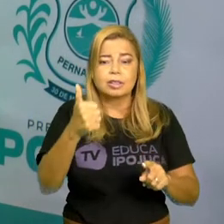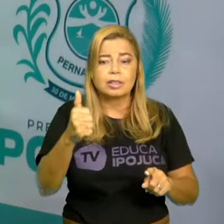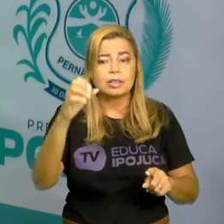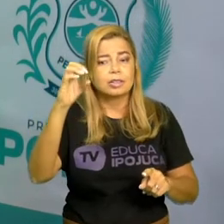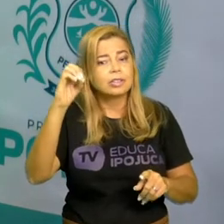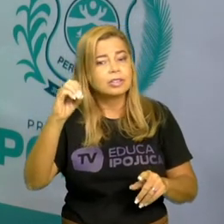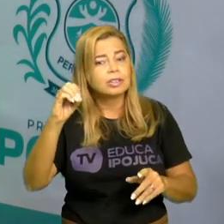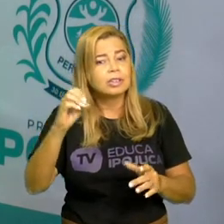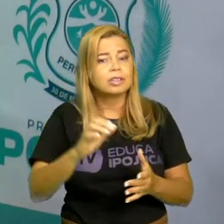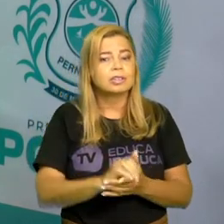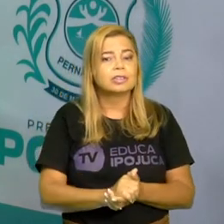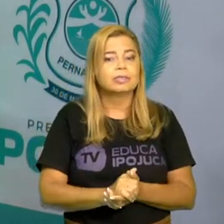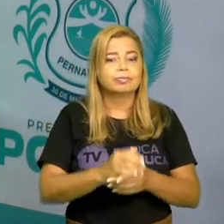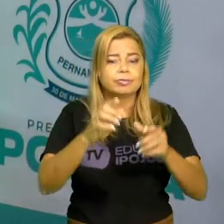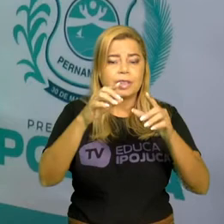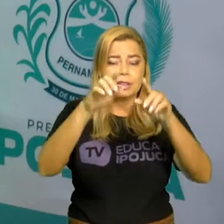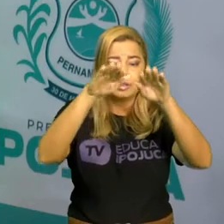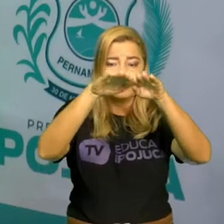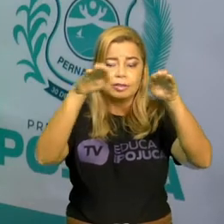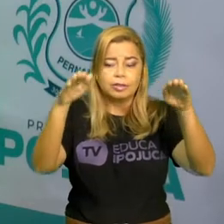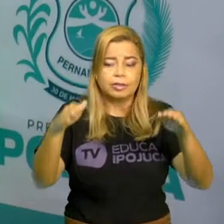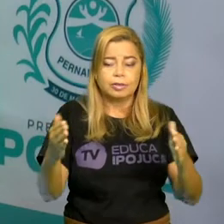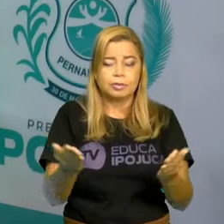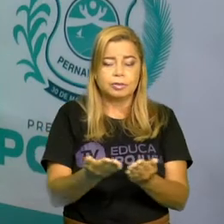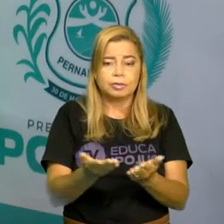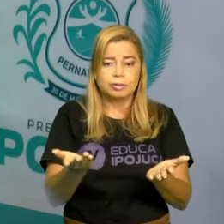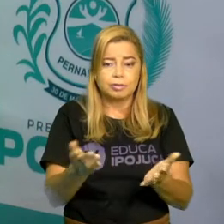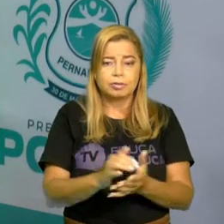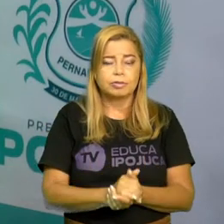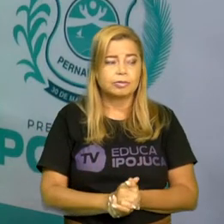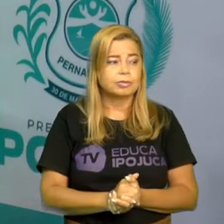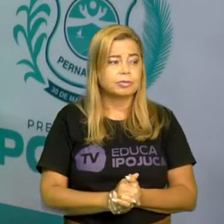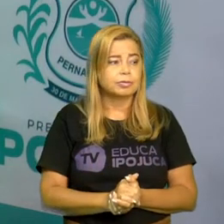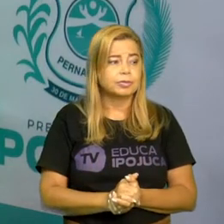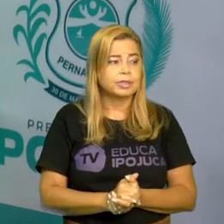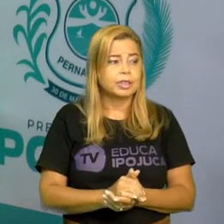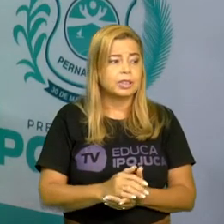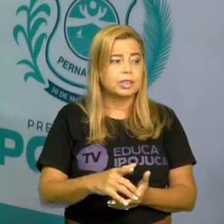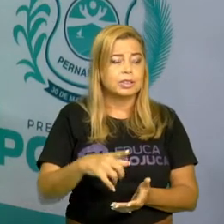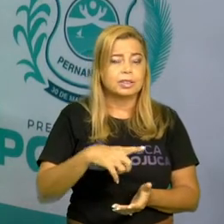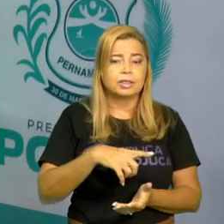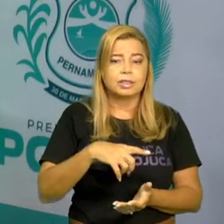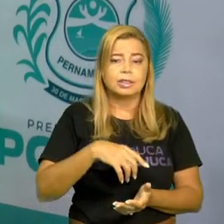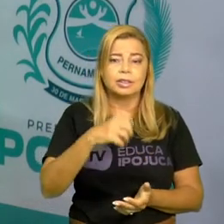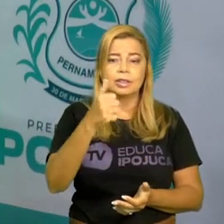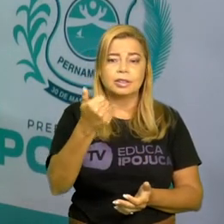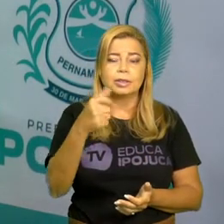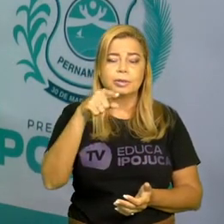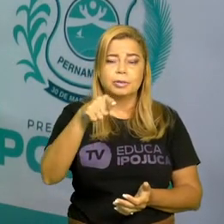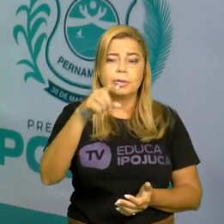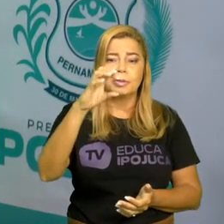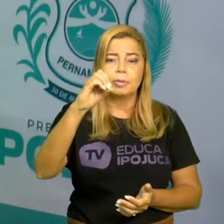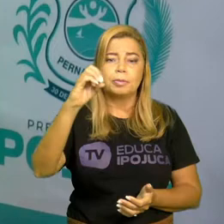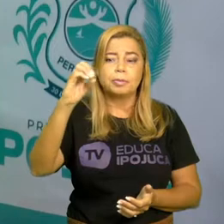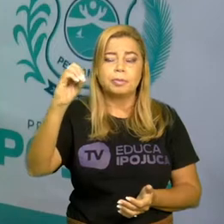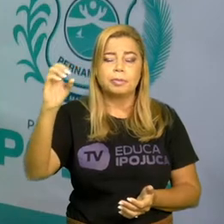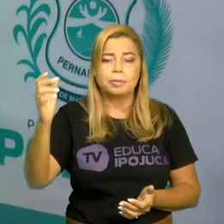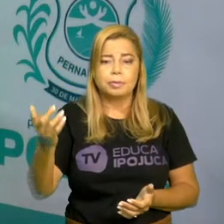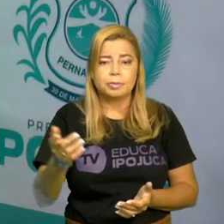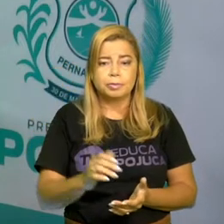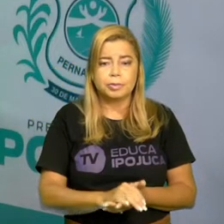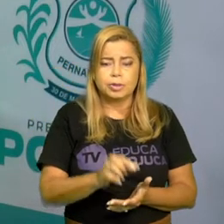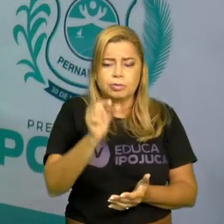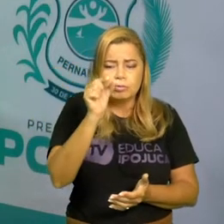outra, e você tem ali um cubo. E esse cubo é composto por 1000 unidades. Olha